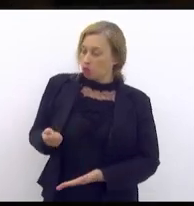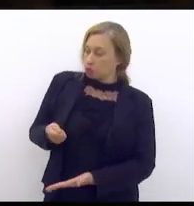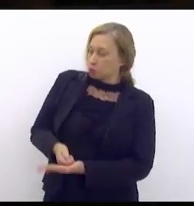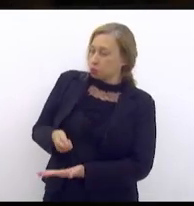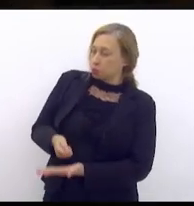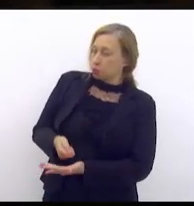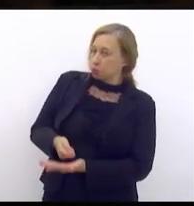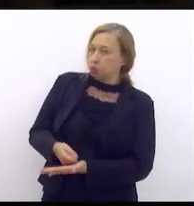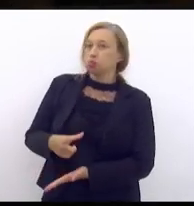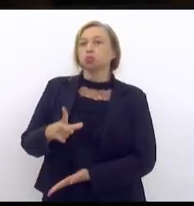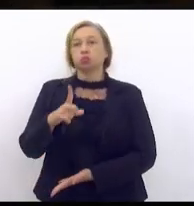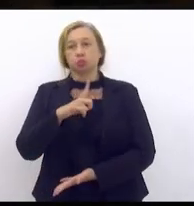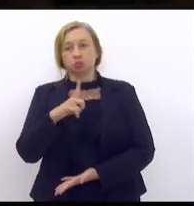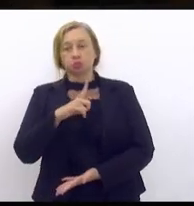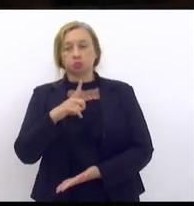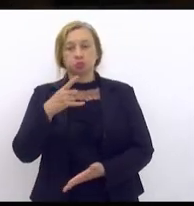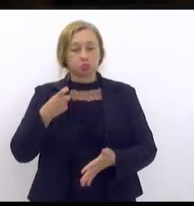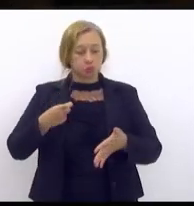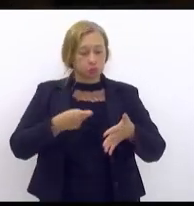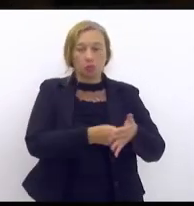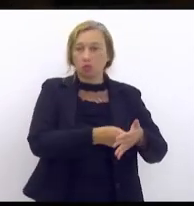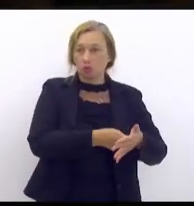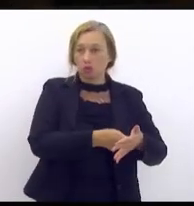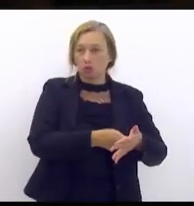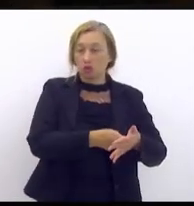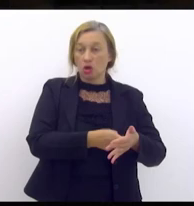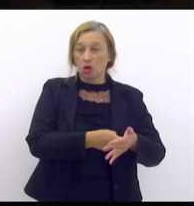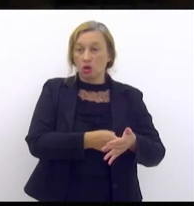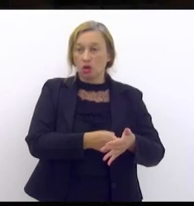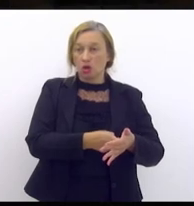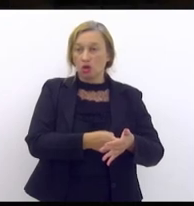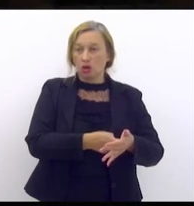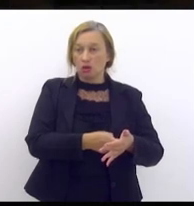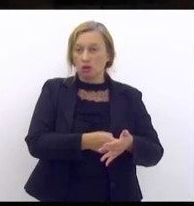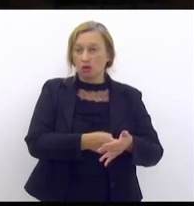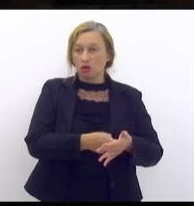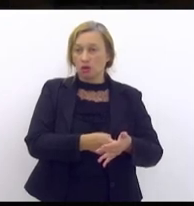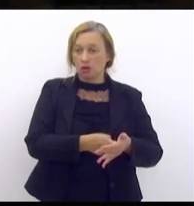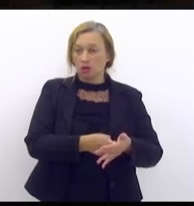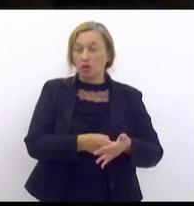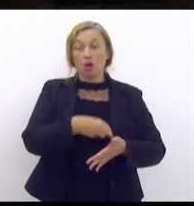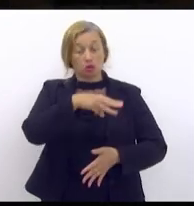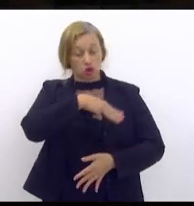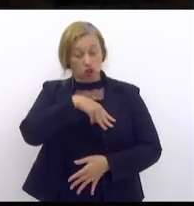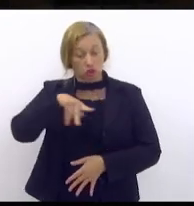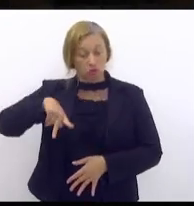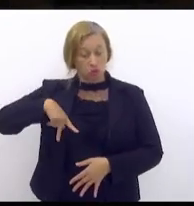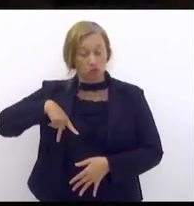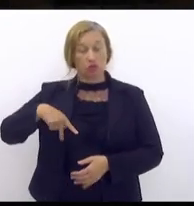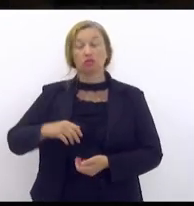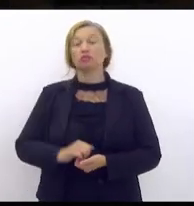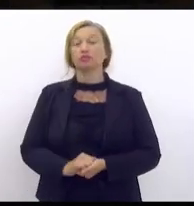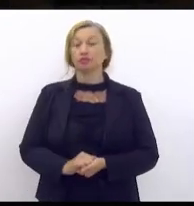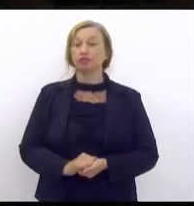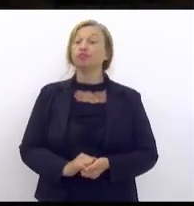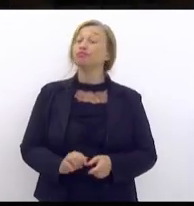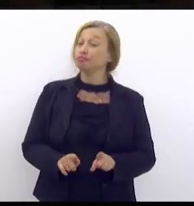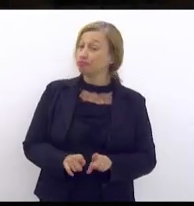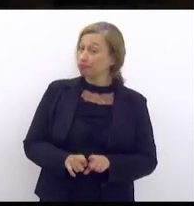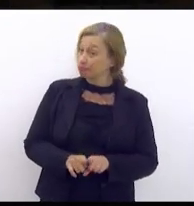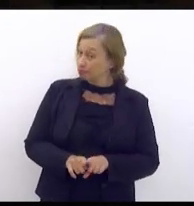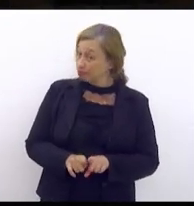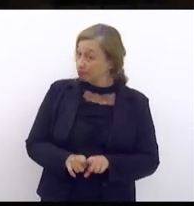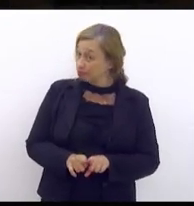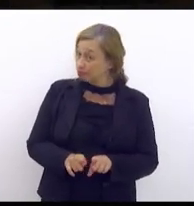obrigação de denunciá-lo formalmente ao Ministério Público e,